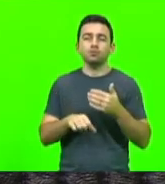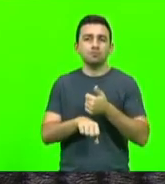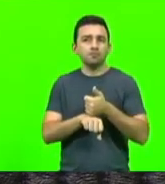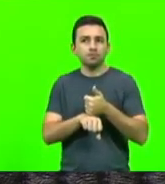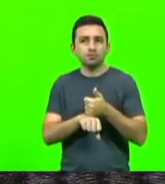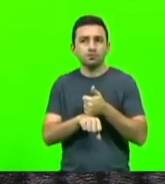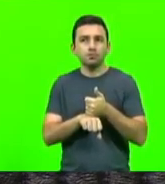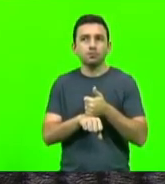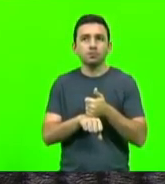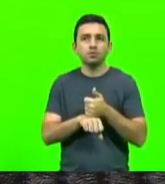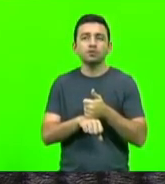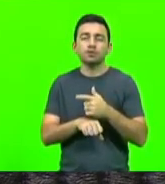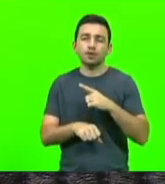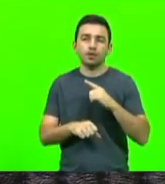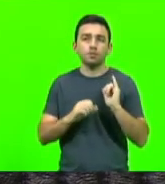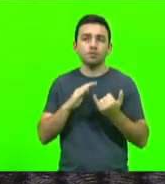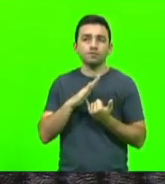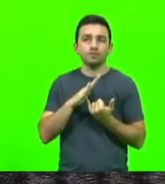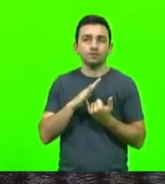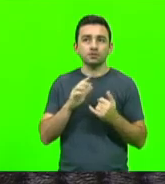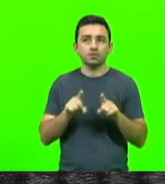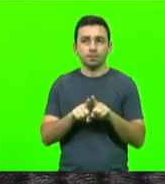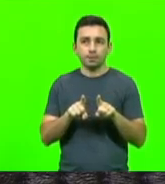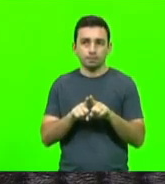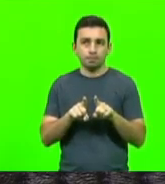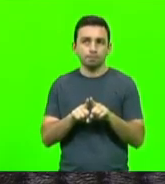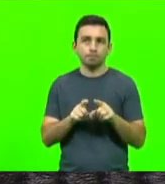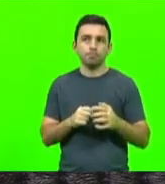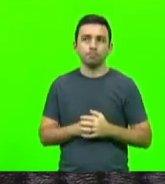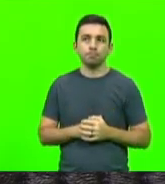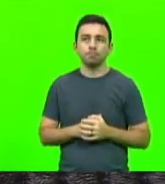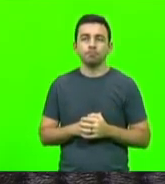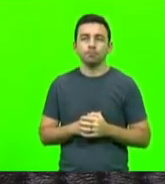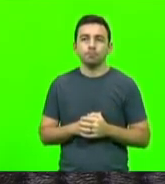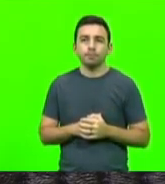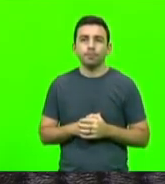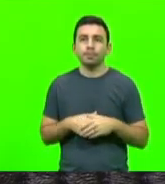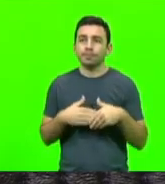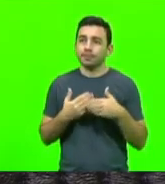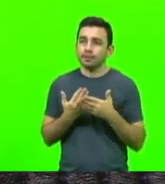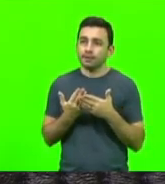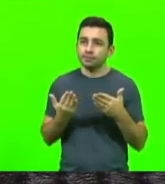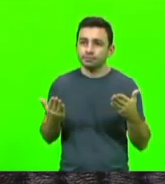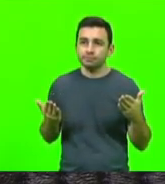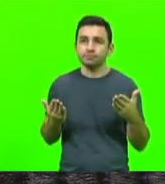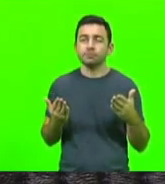profissionalizantes, os IFSC, os Institutos Federais que estão aí a